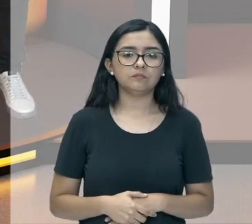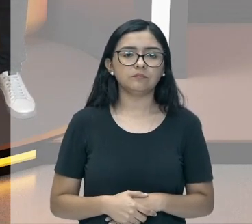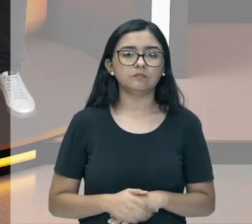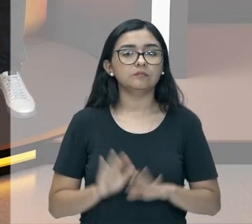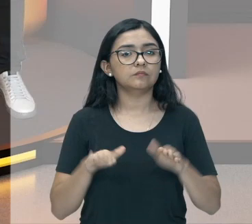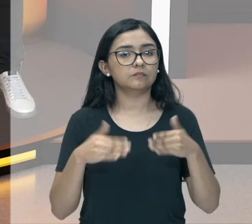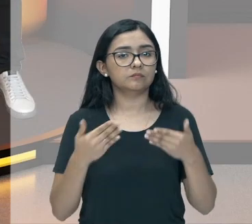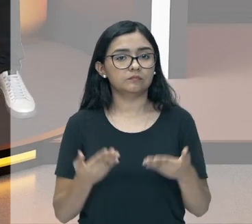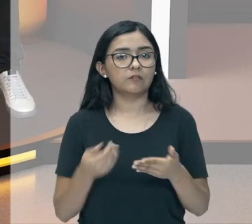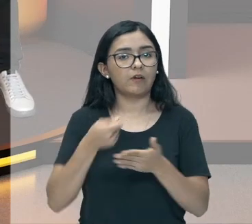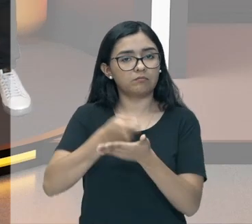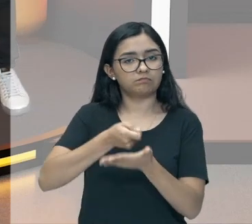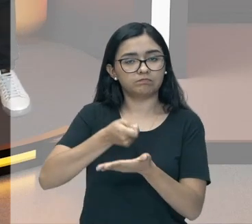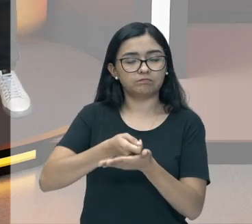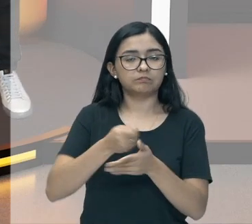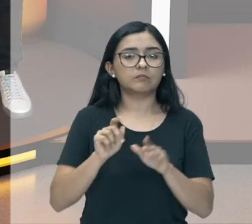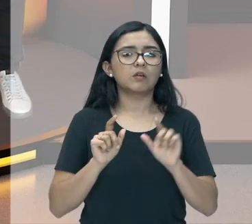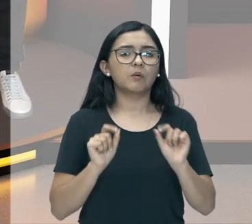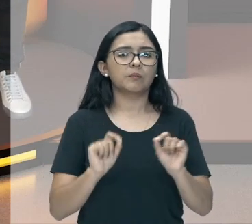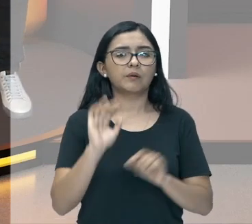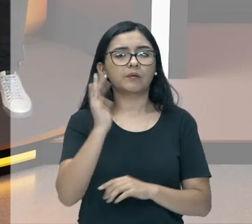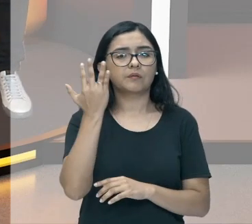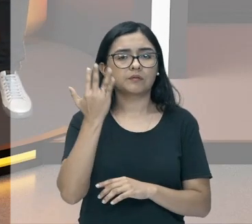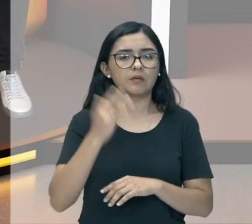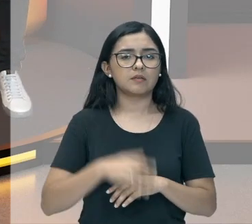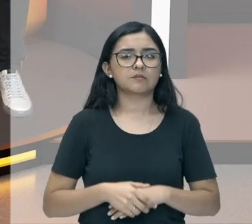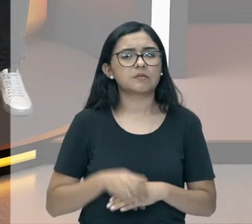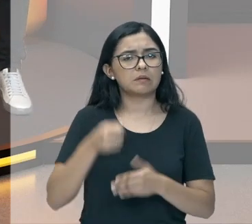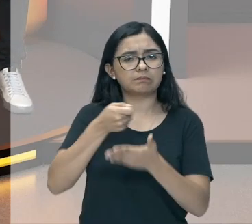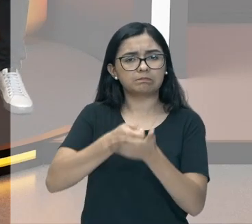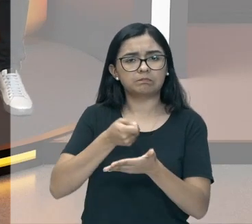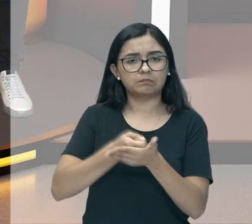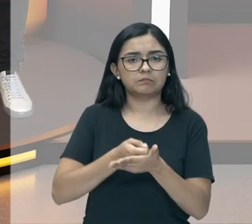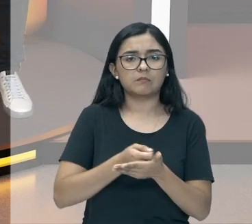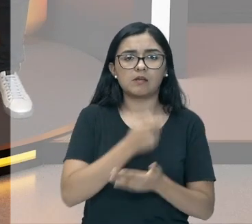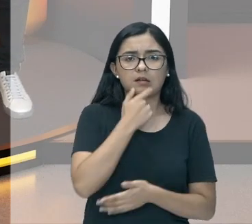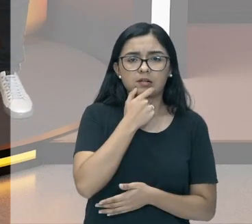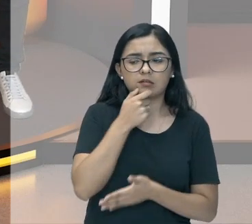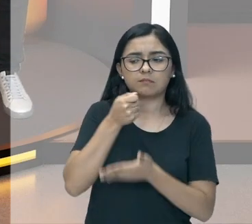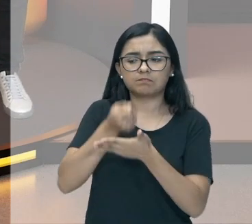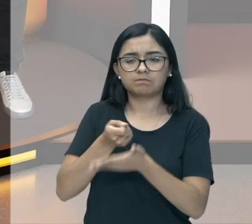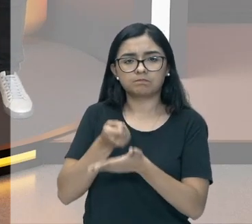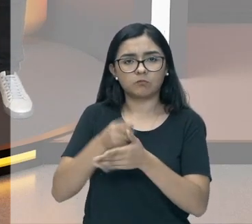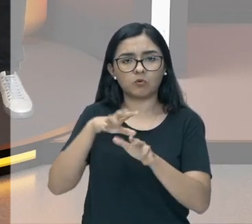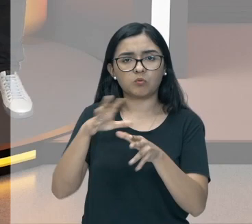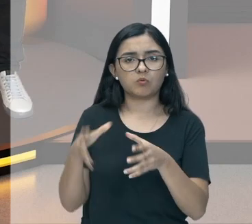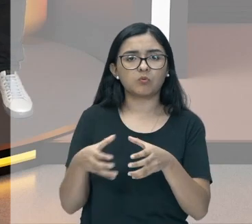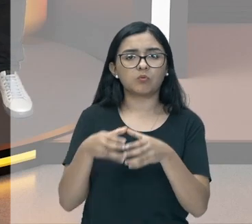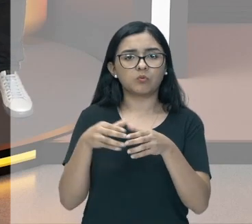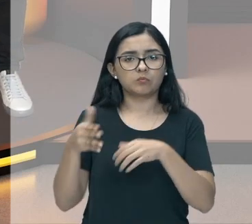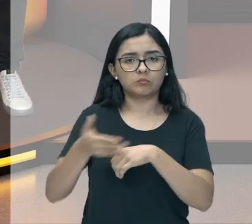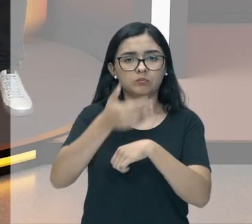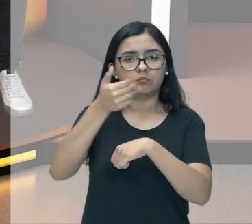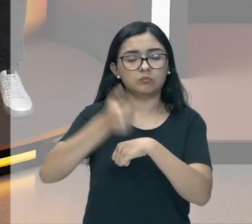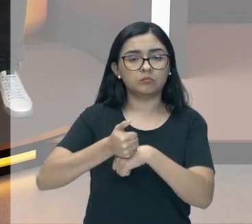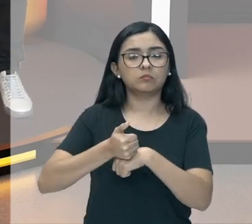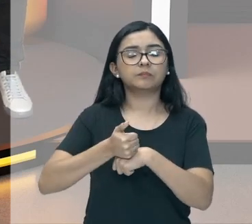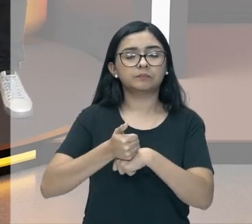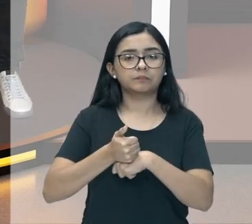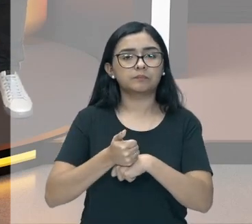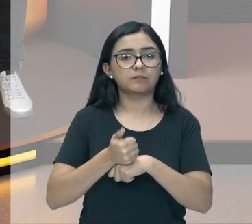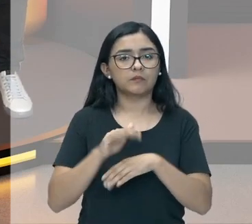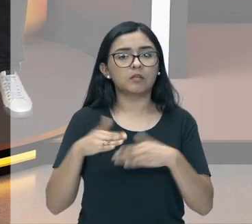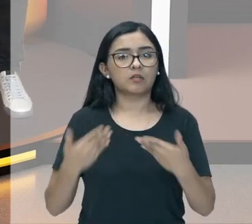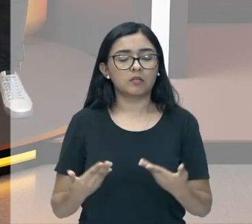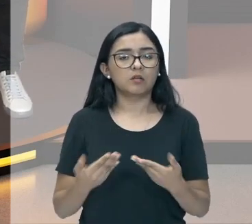então, pressionar. E o que acontece com essa pressão que a Inglaterra faz sobre os colonos? Eles vão